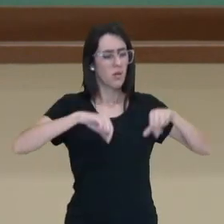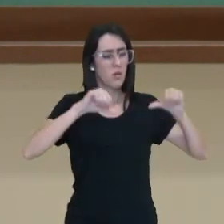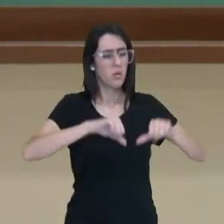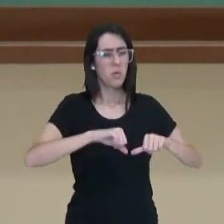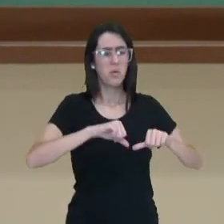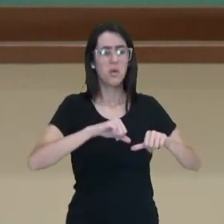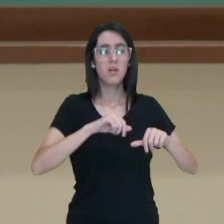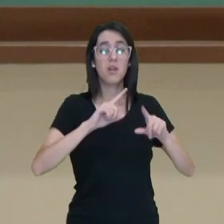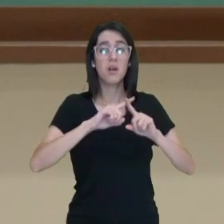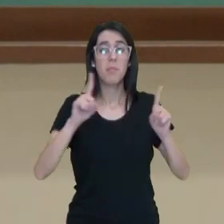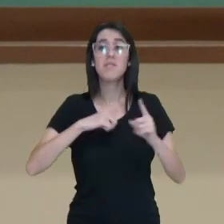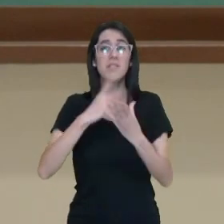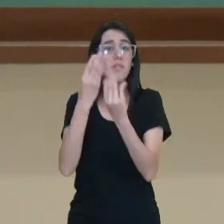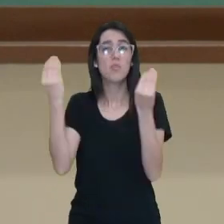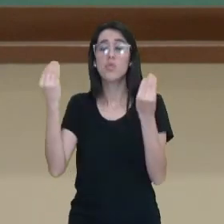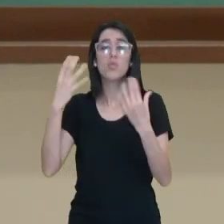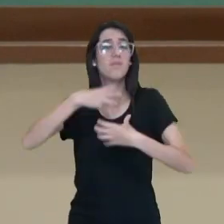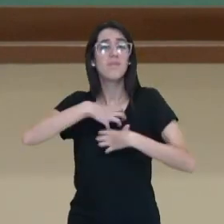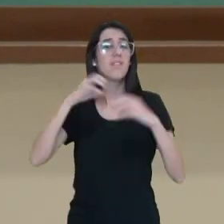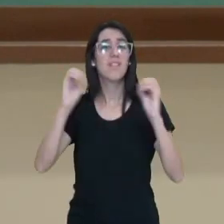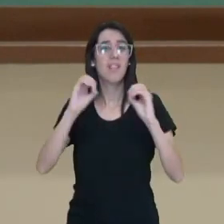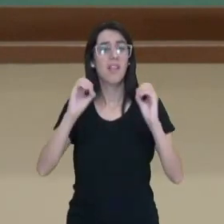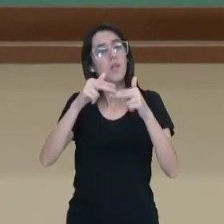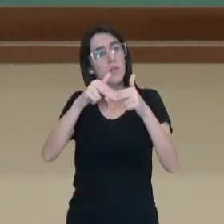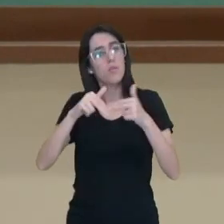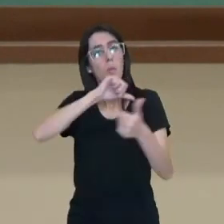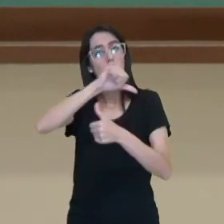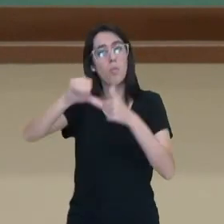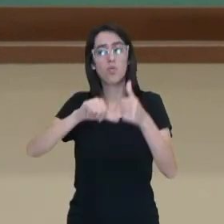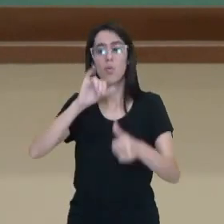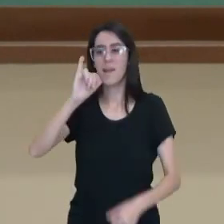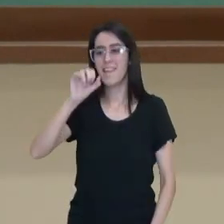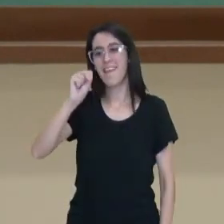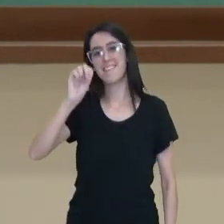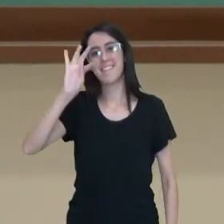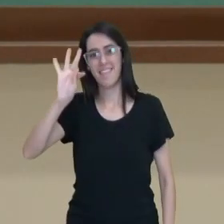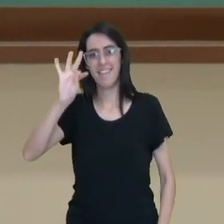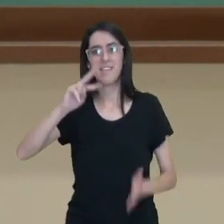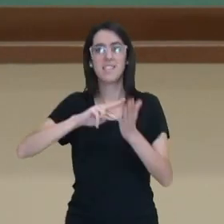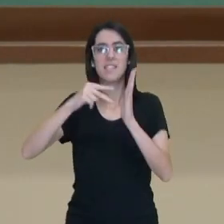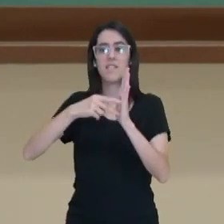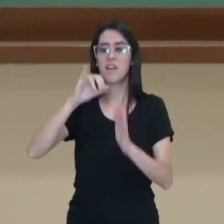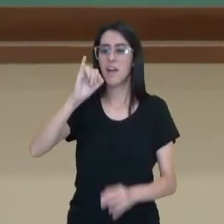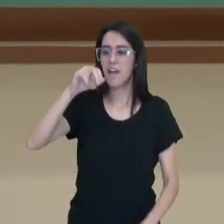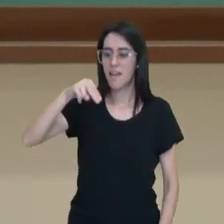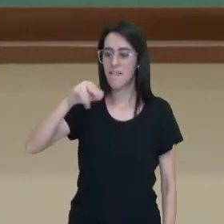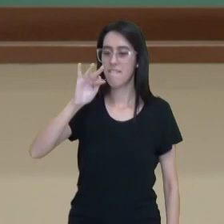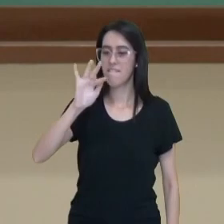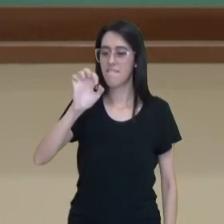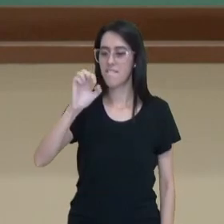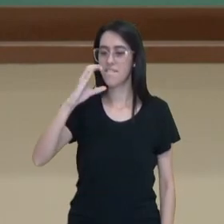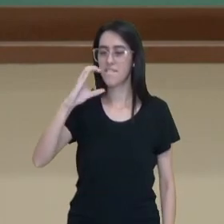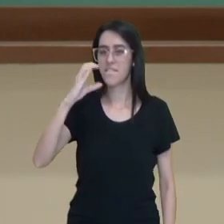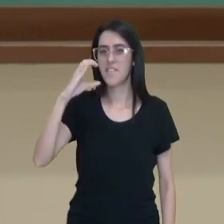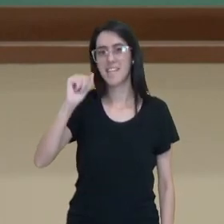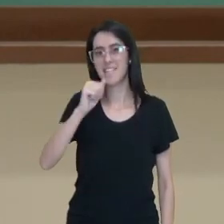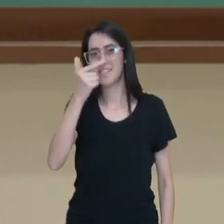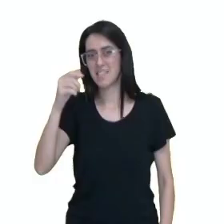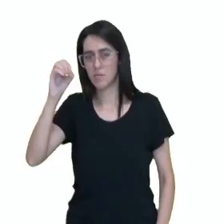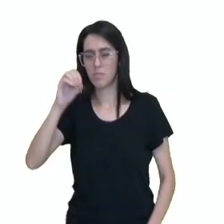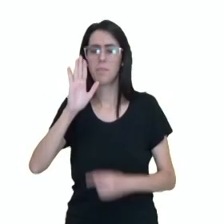produzem sintomas assim, então mudou-se a nomenclatura para infecções, ok? Então vamos começar com uma